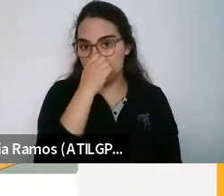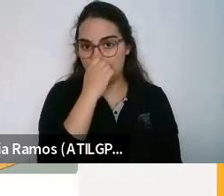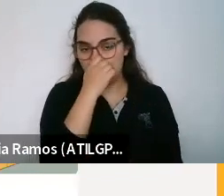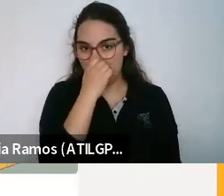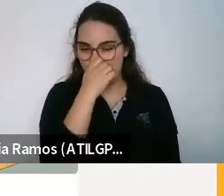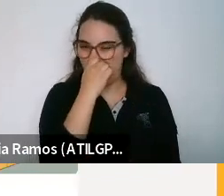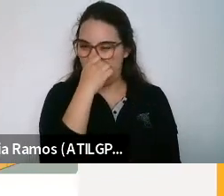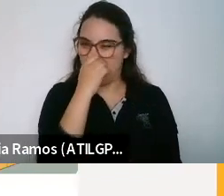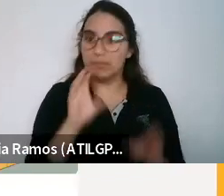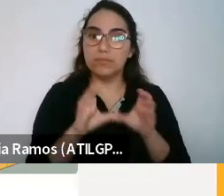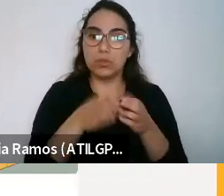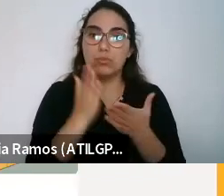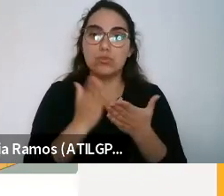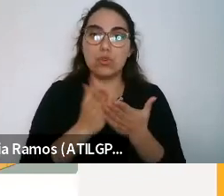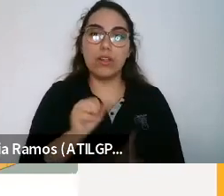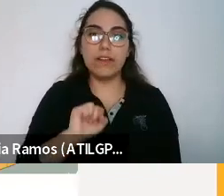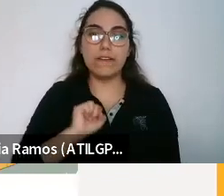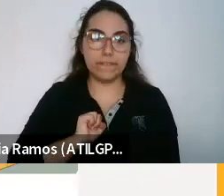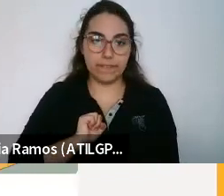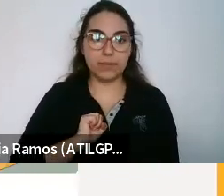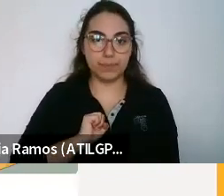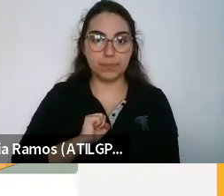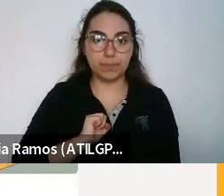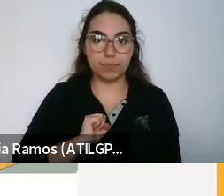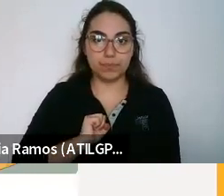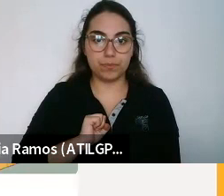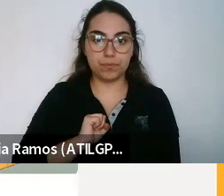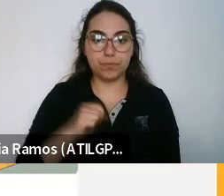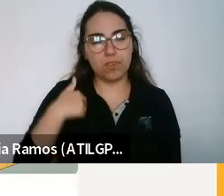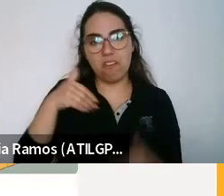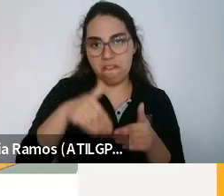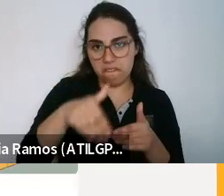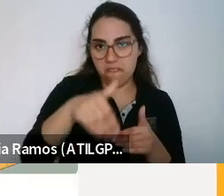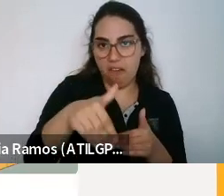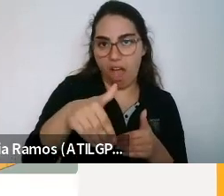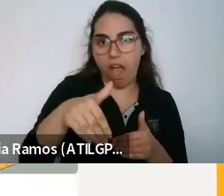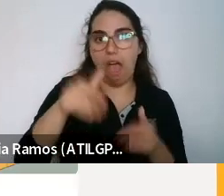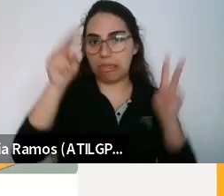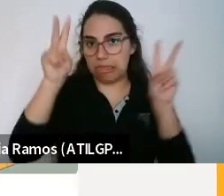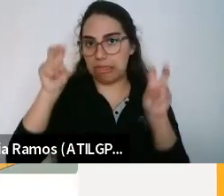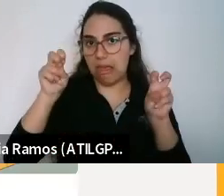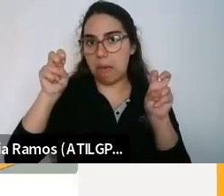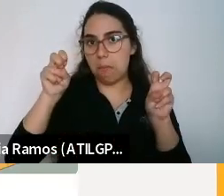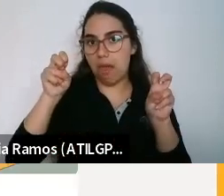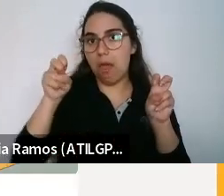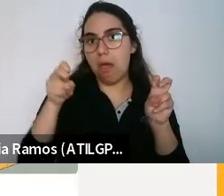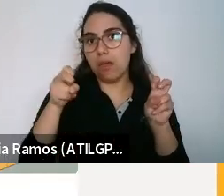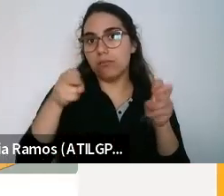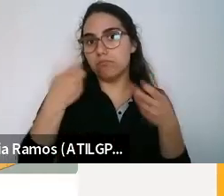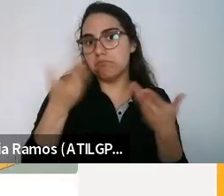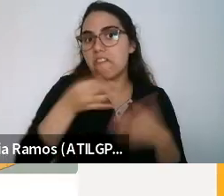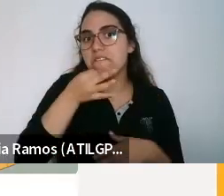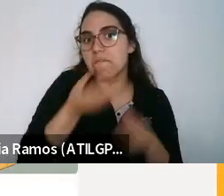No meu agrupamento, depois, se eu poderei desenvolver aqui também um bocadinho mais, se alguém tiver curiosidade ou quiser fazer